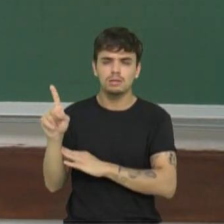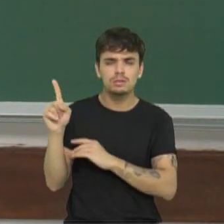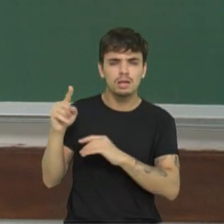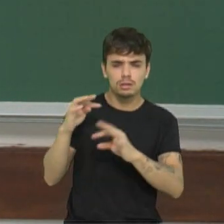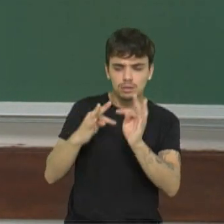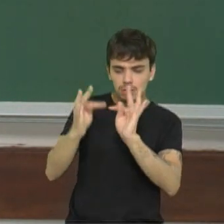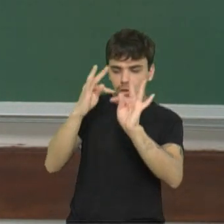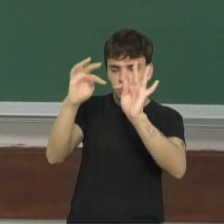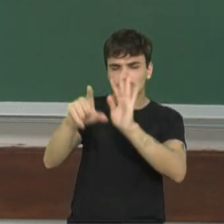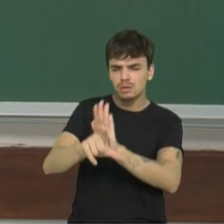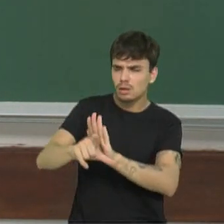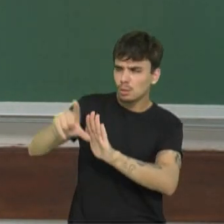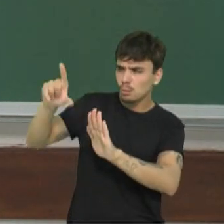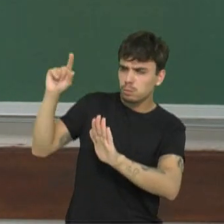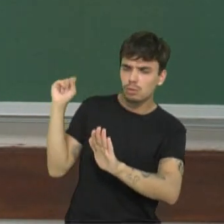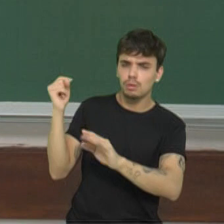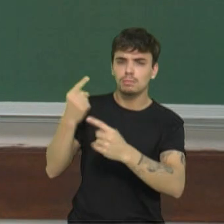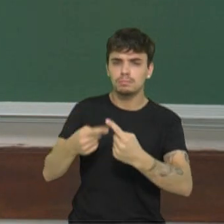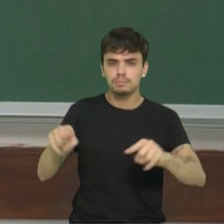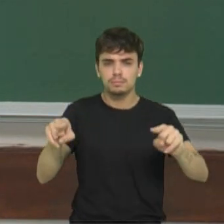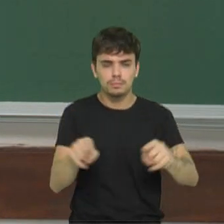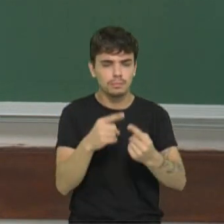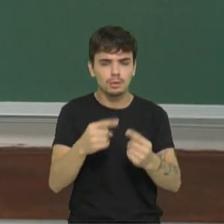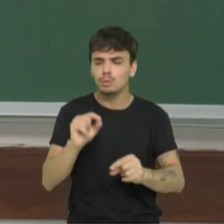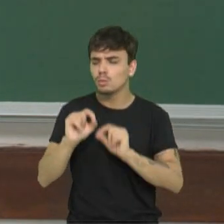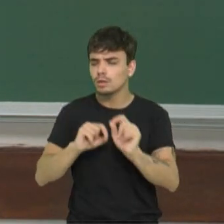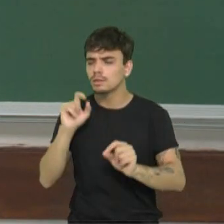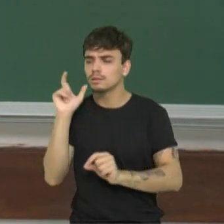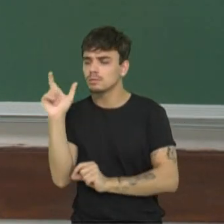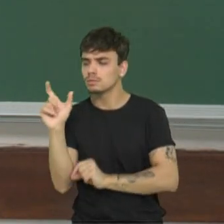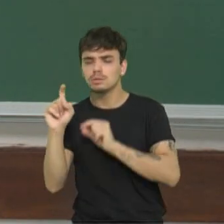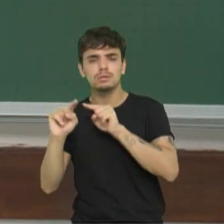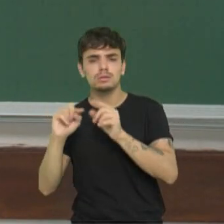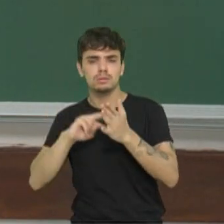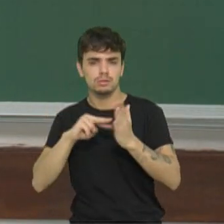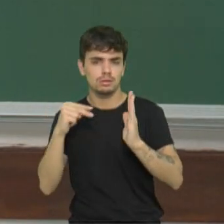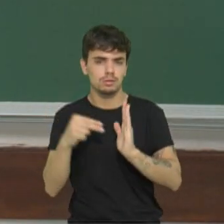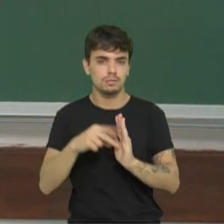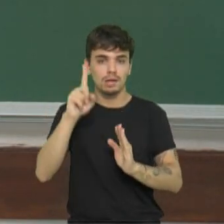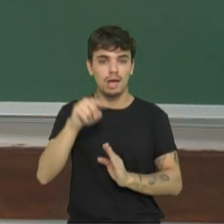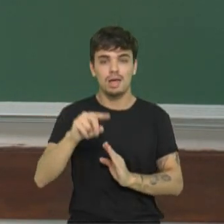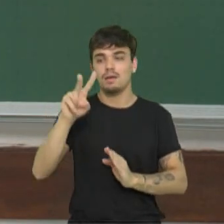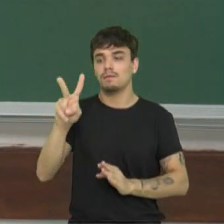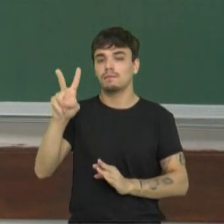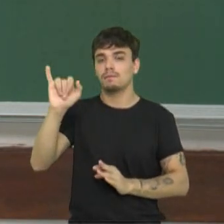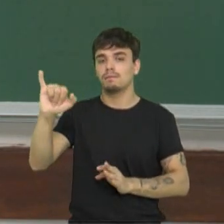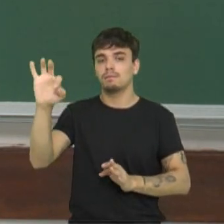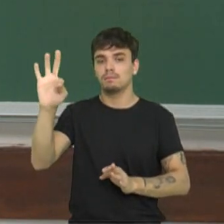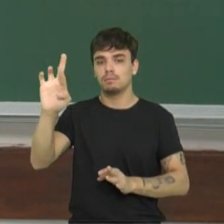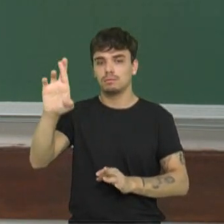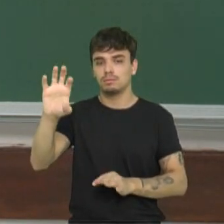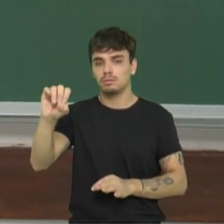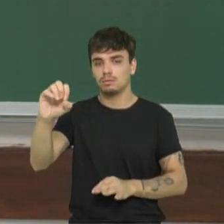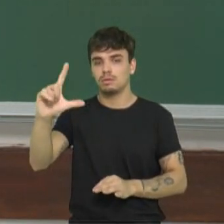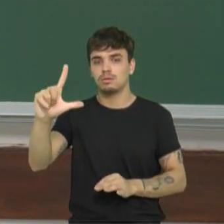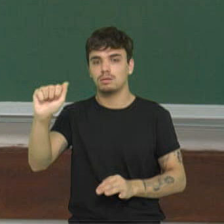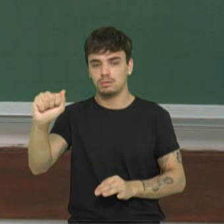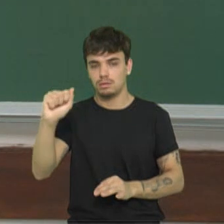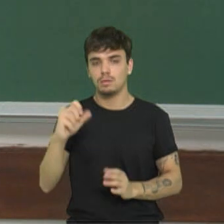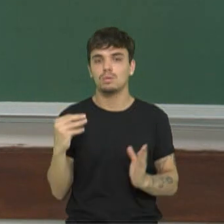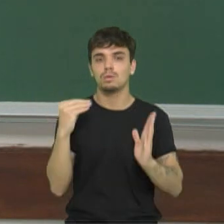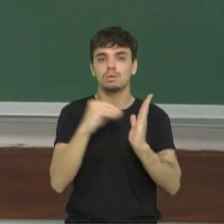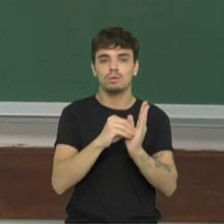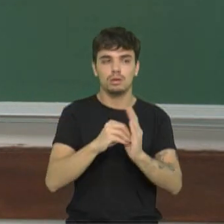música, tá? O que que é o toca-disco de vinil? É a famosa vitrola, onde a gente colocava um